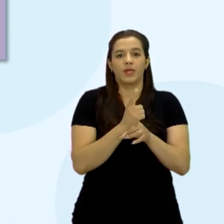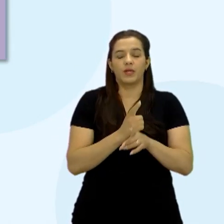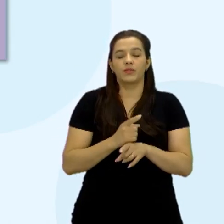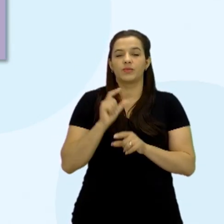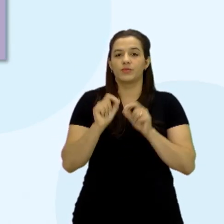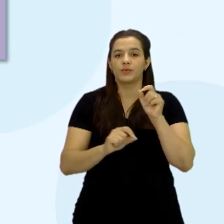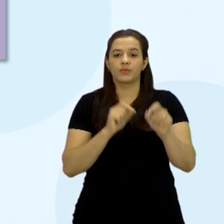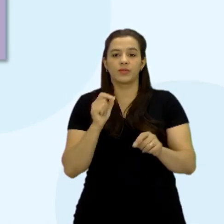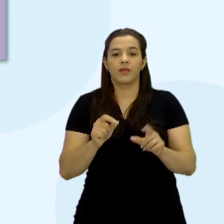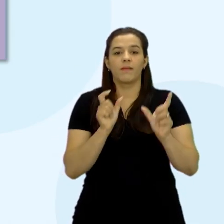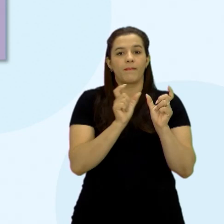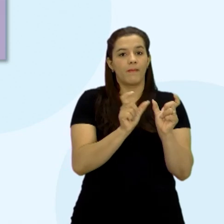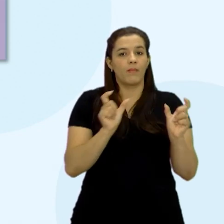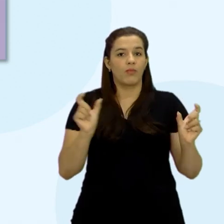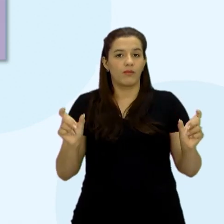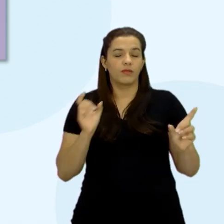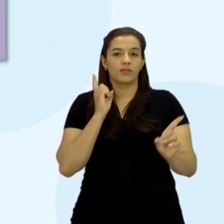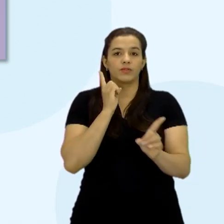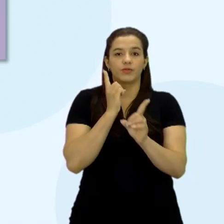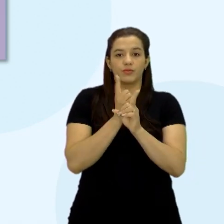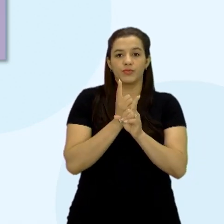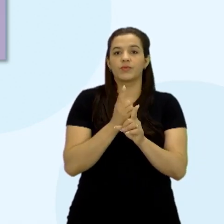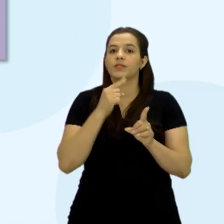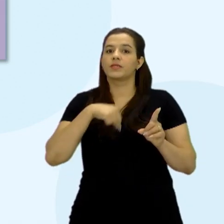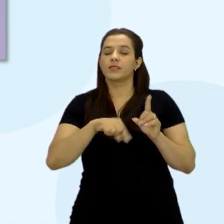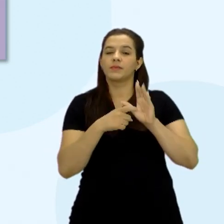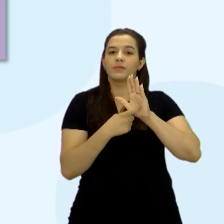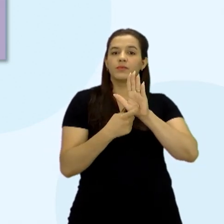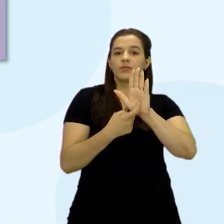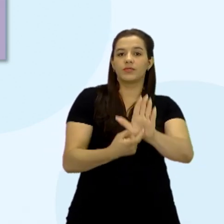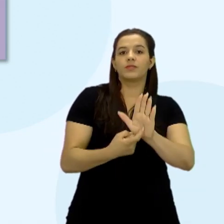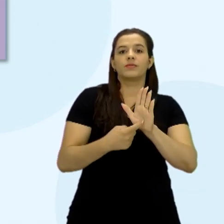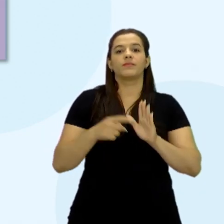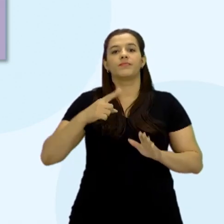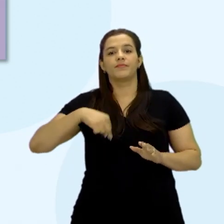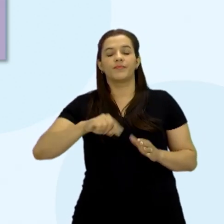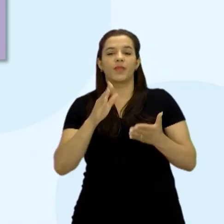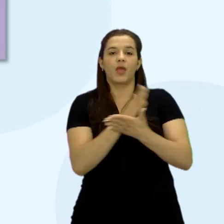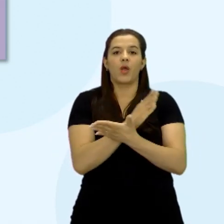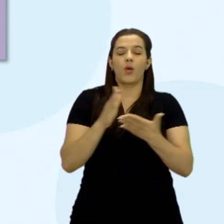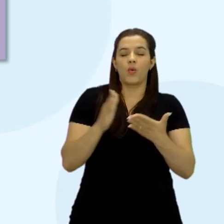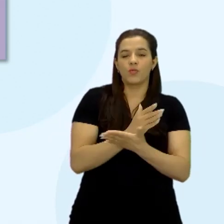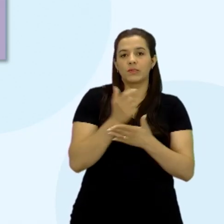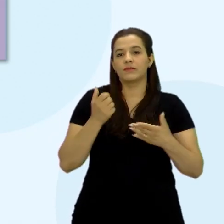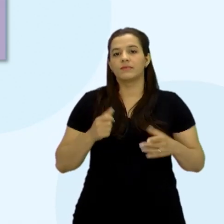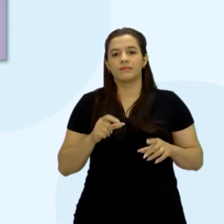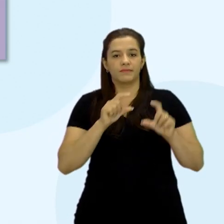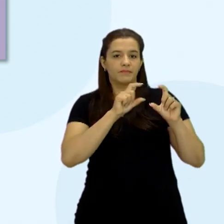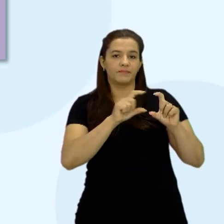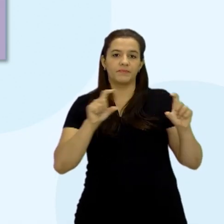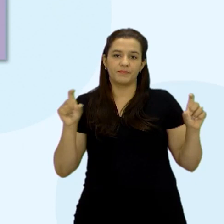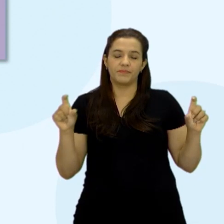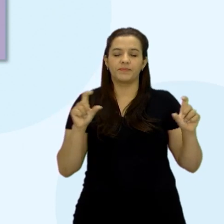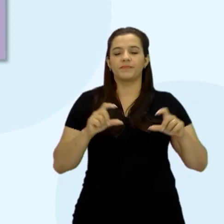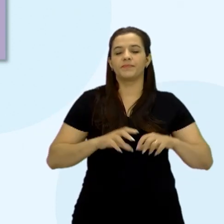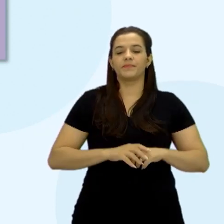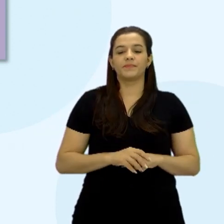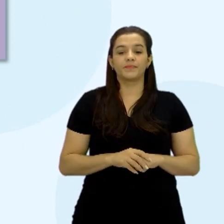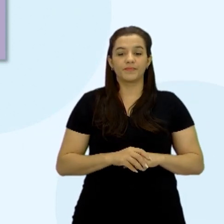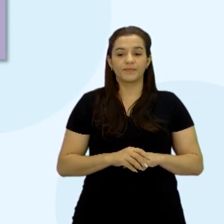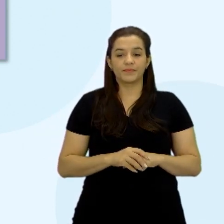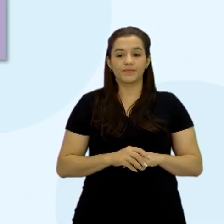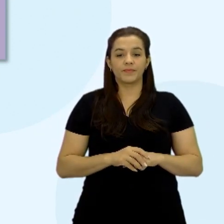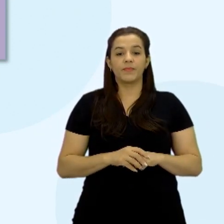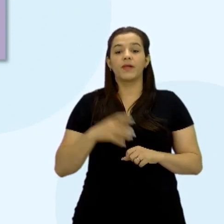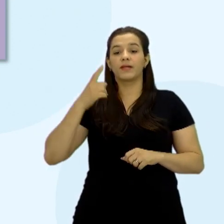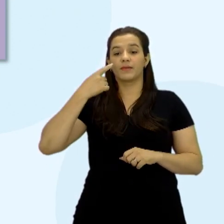que identificavam aí, né? Que representavam, na verdade, né, algumas operações. Tá? E aí não é diferente. Então, tá